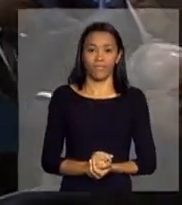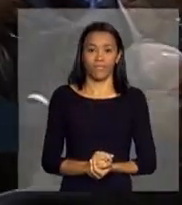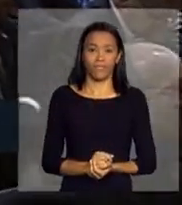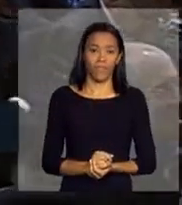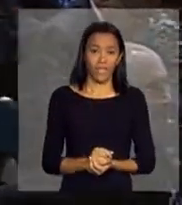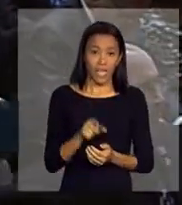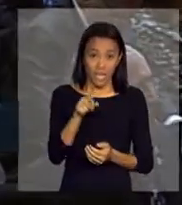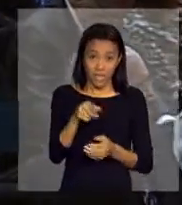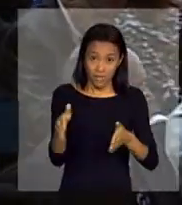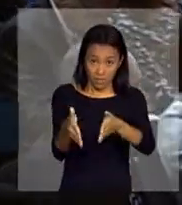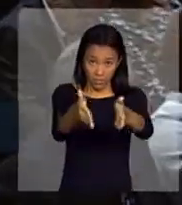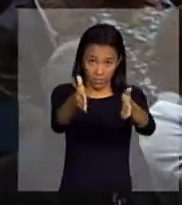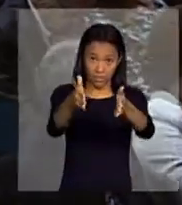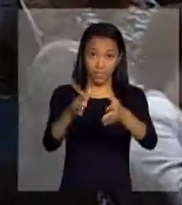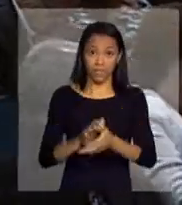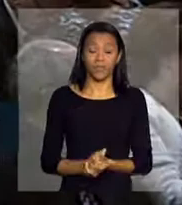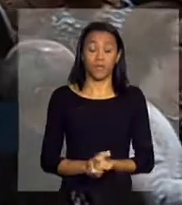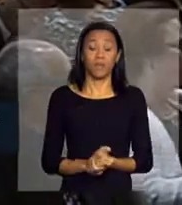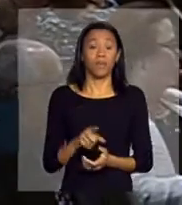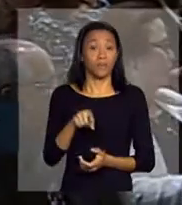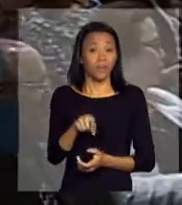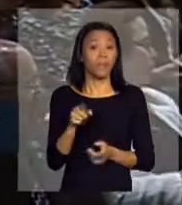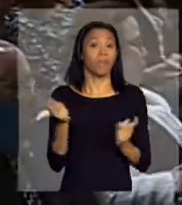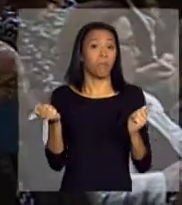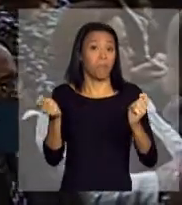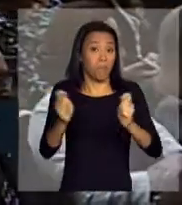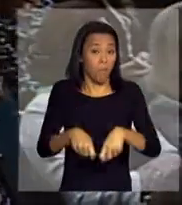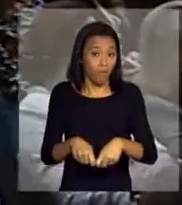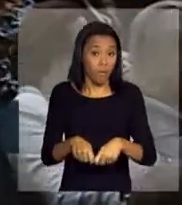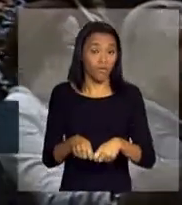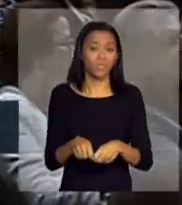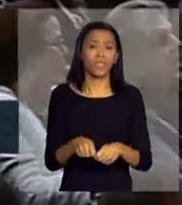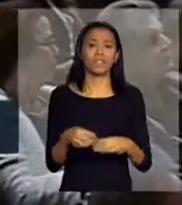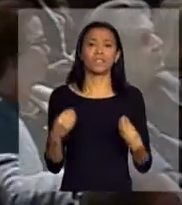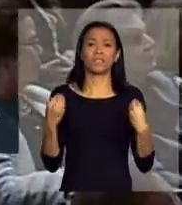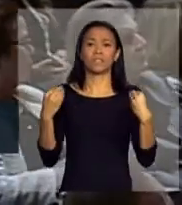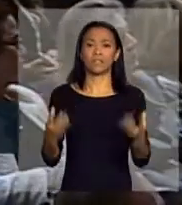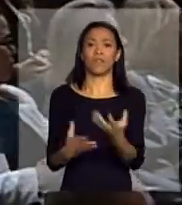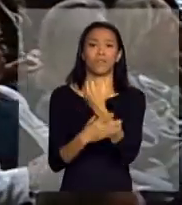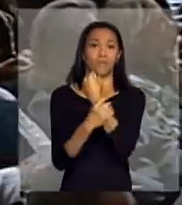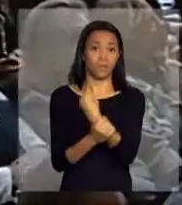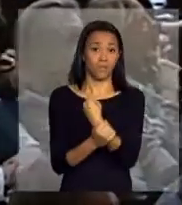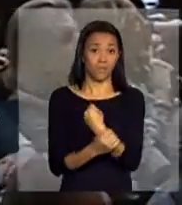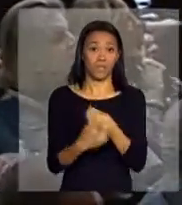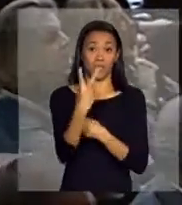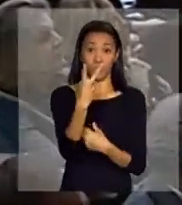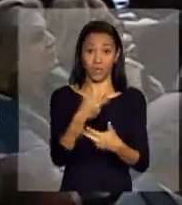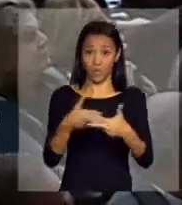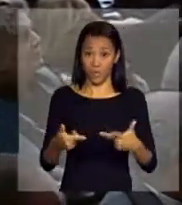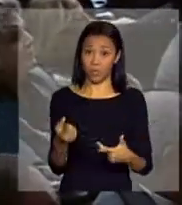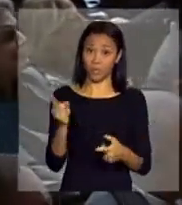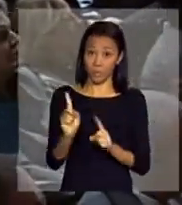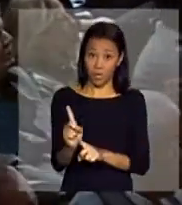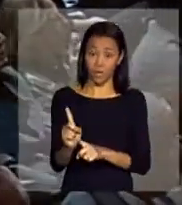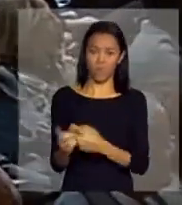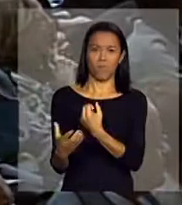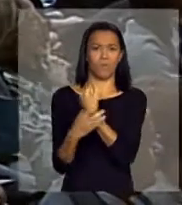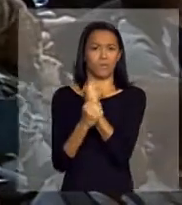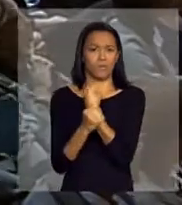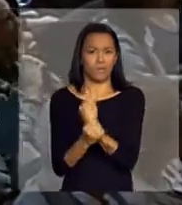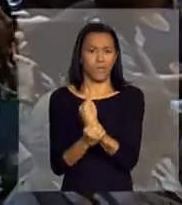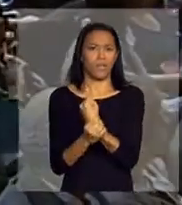ele ele poderá assegurar essas duas coisas primeiro a estabilidade